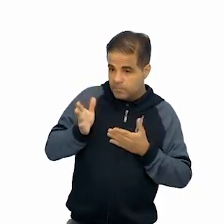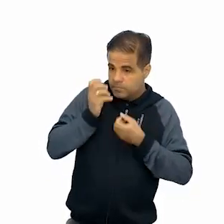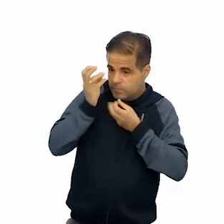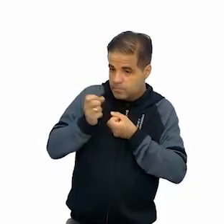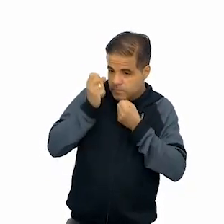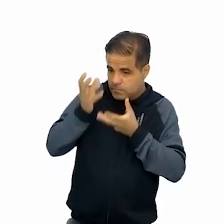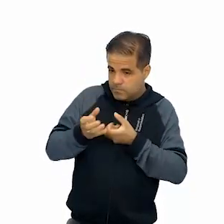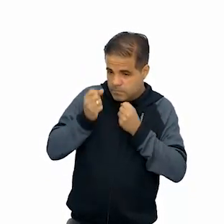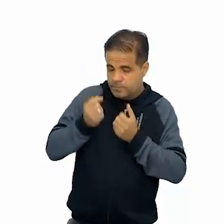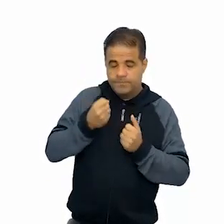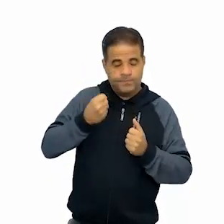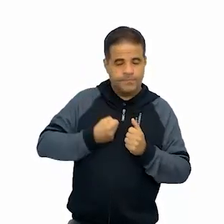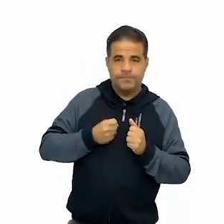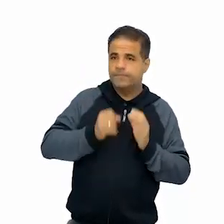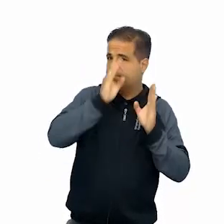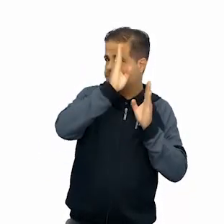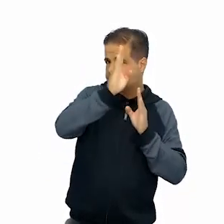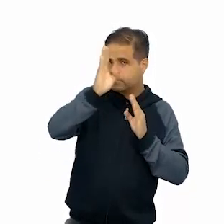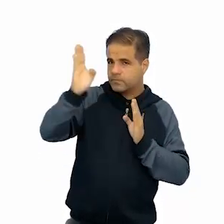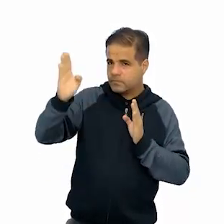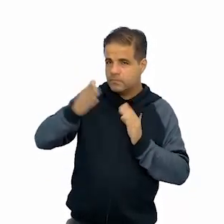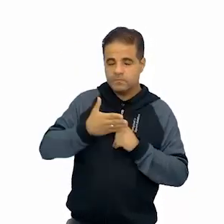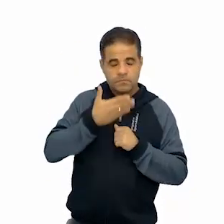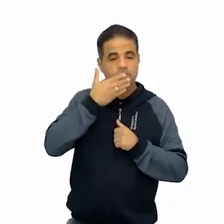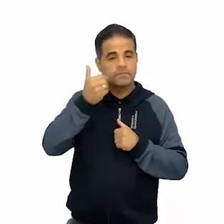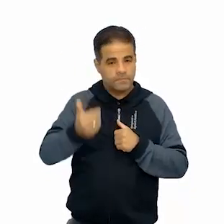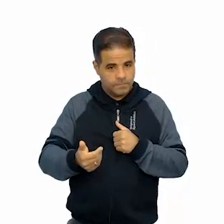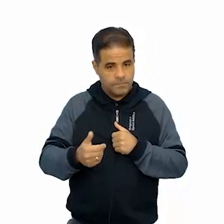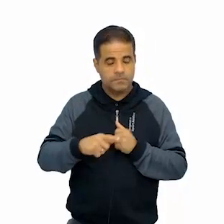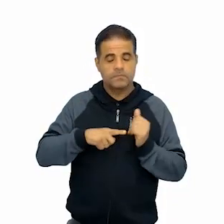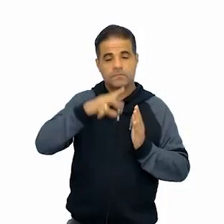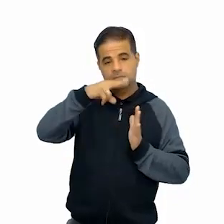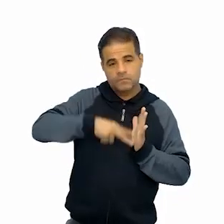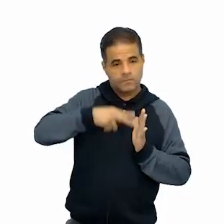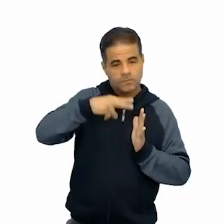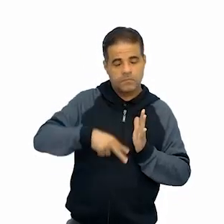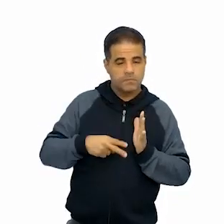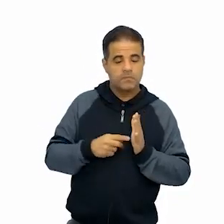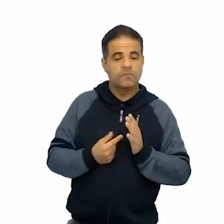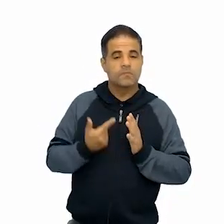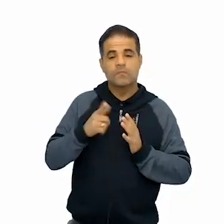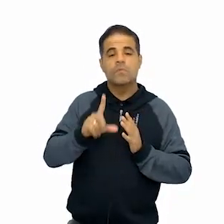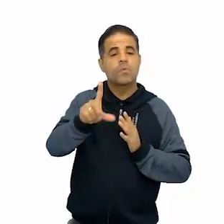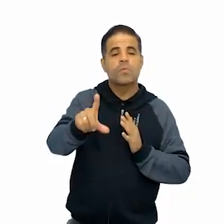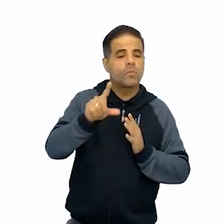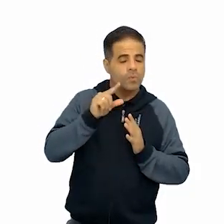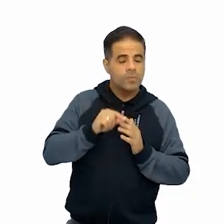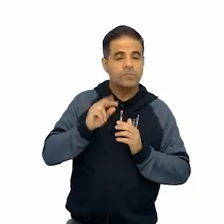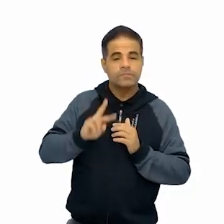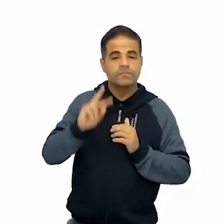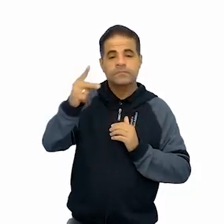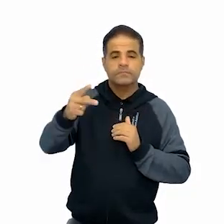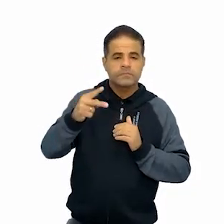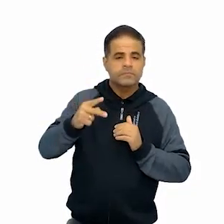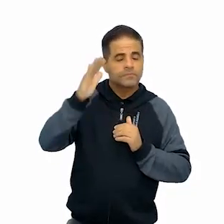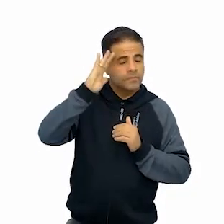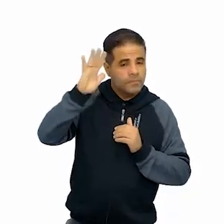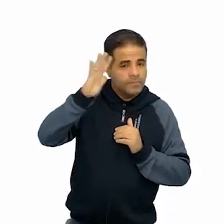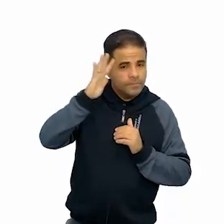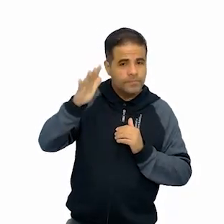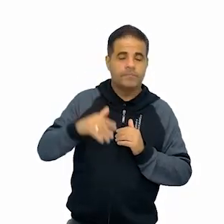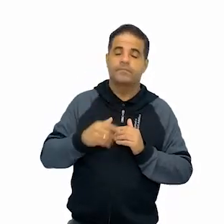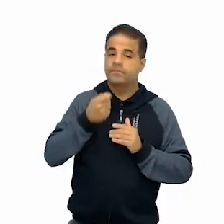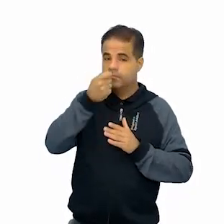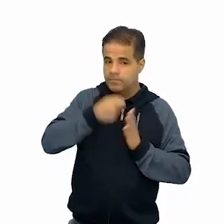informações numéricas configuram-se como facilitador no momento da leitura. Outra opção, para potencializar a reflexão do sistema